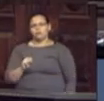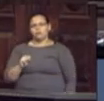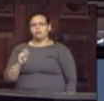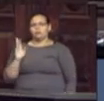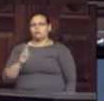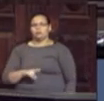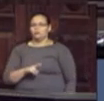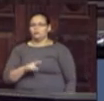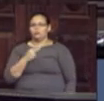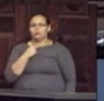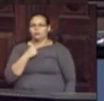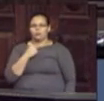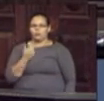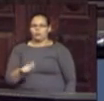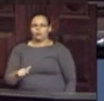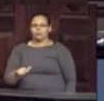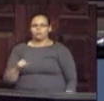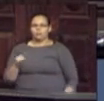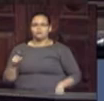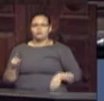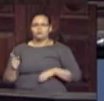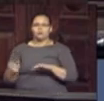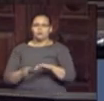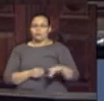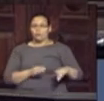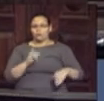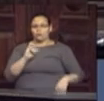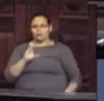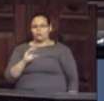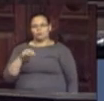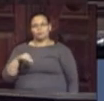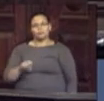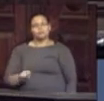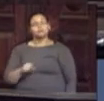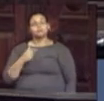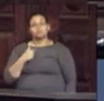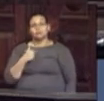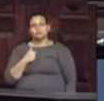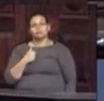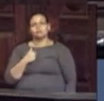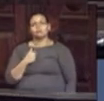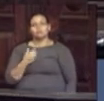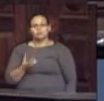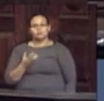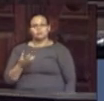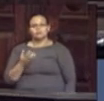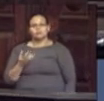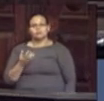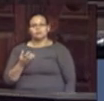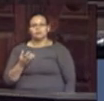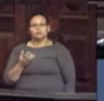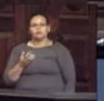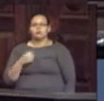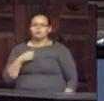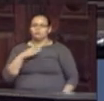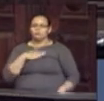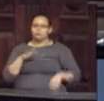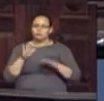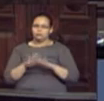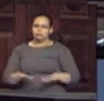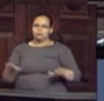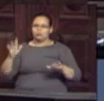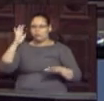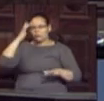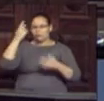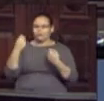ser outro, senão a rejeição da matéria. Portanto, eu quero aqui ponderar, de maneira muito tranquila, firme, mas tranquila, eu acho que